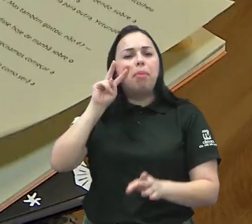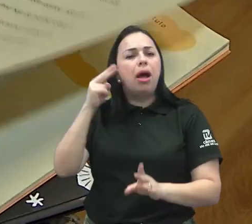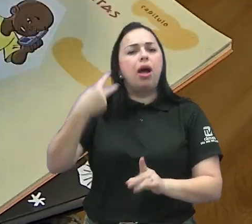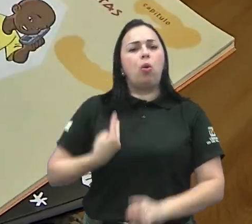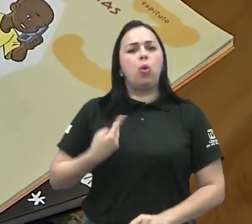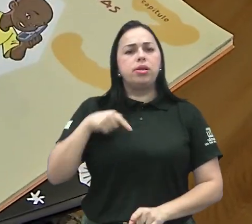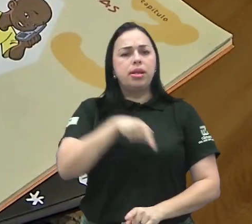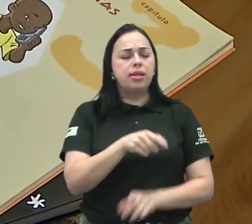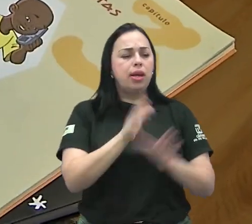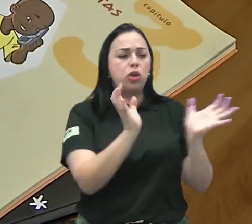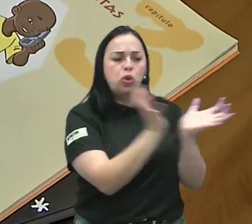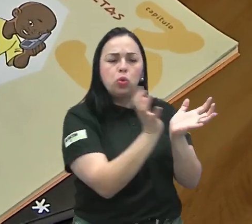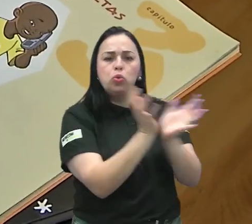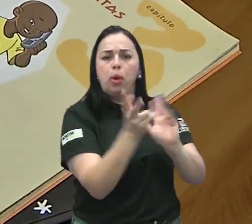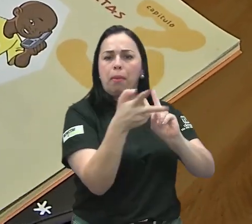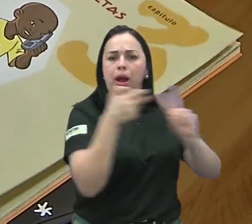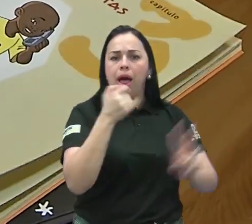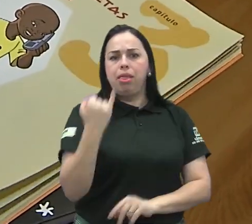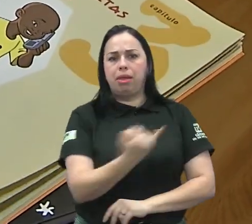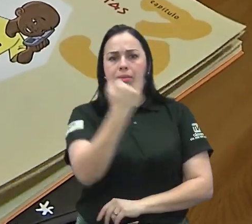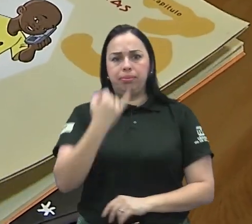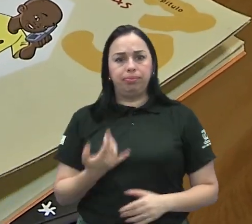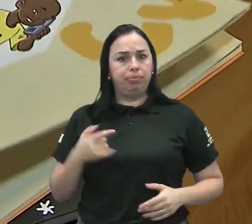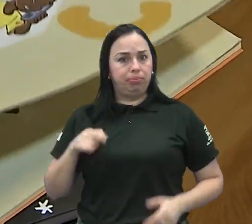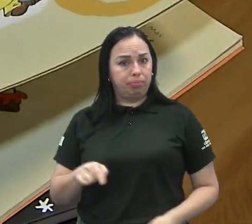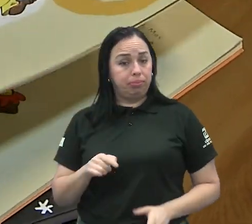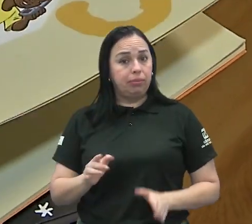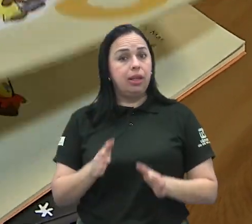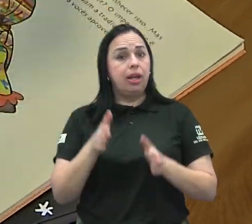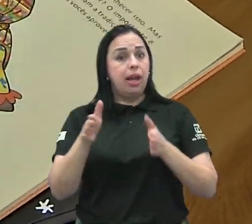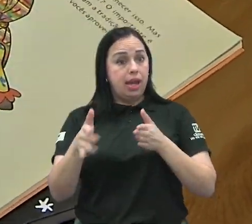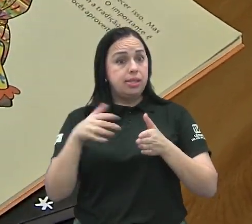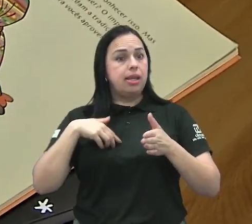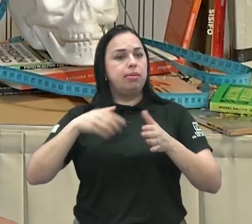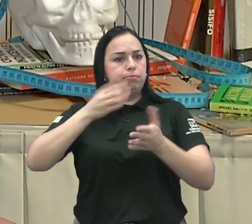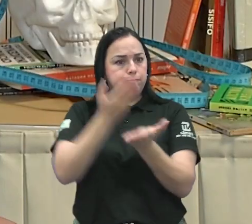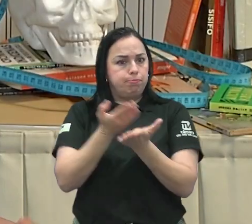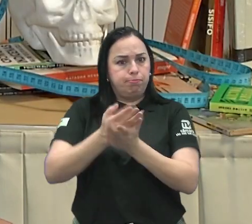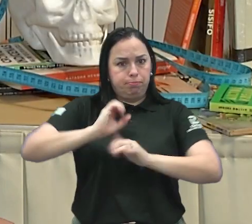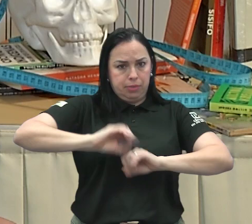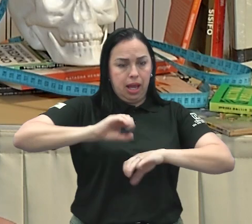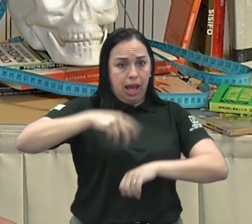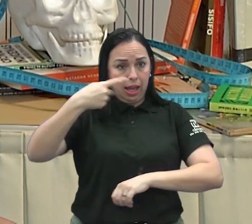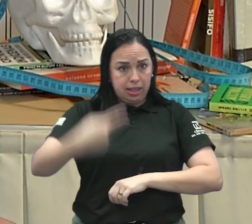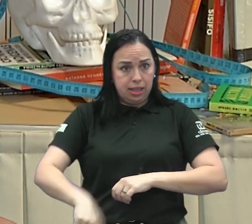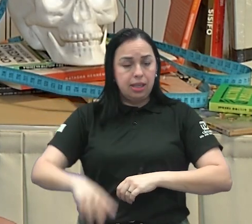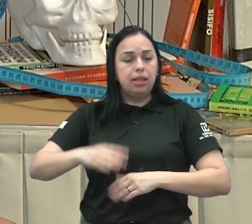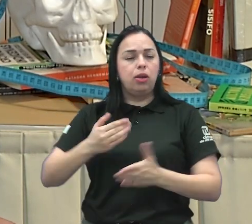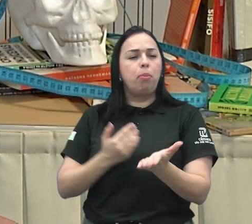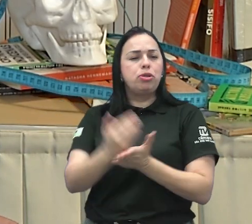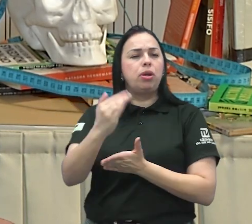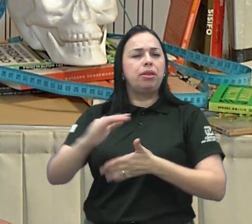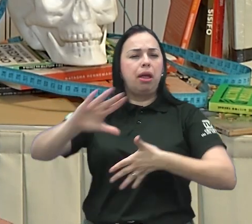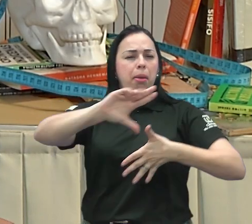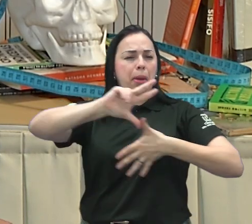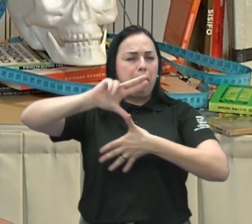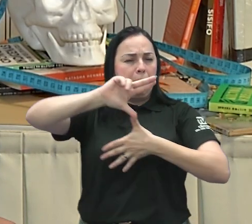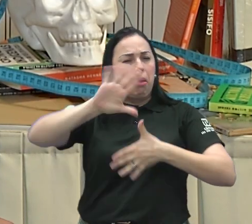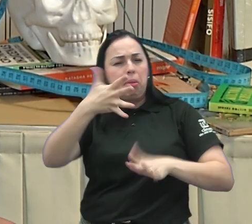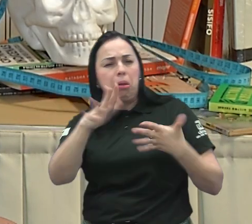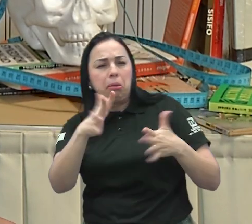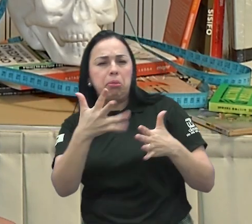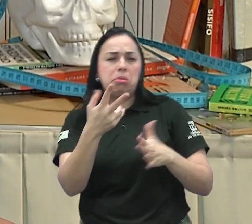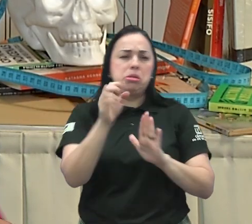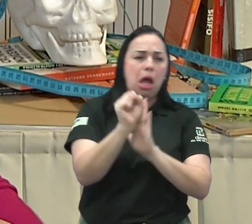pensamentos eurocêntricos e reconhecer a importância dos povos originários. O movimento decolonial, ele vai surgir aqui na